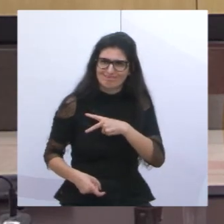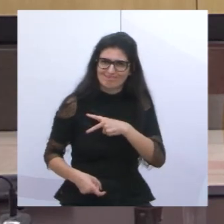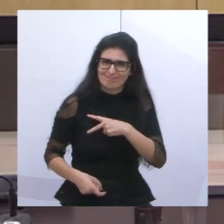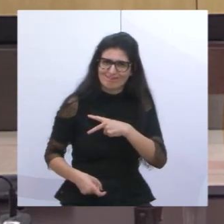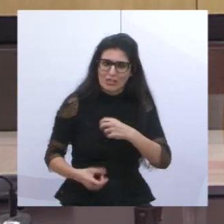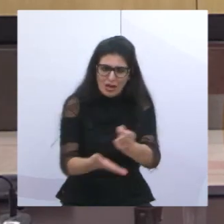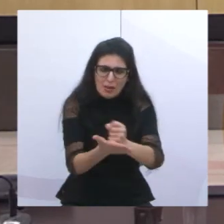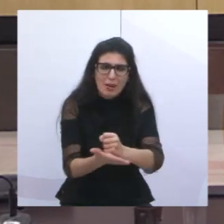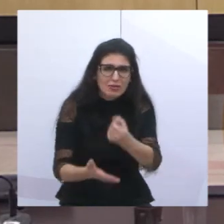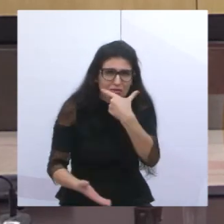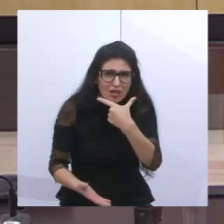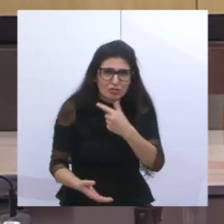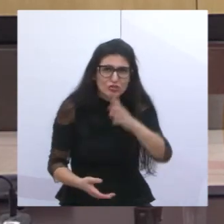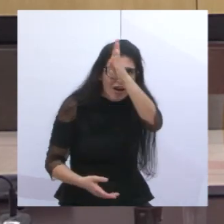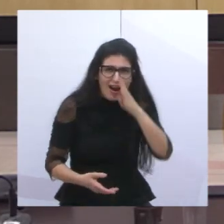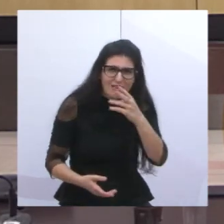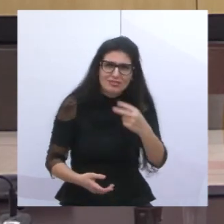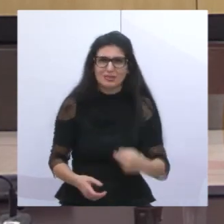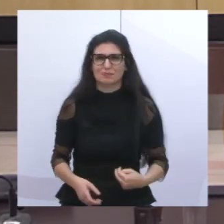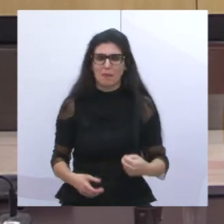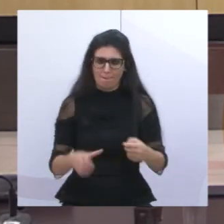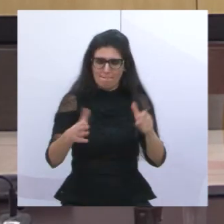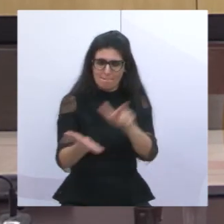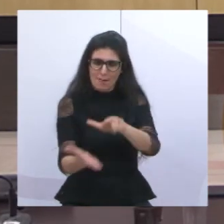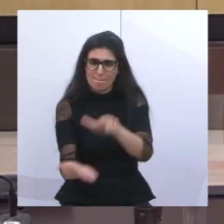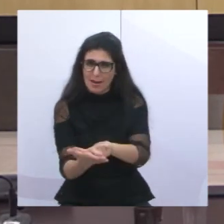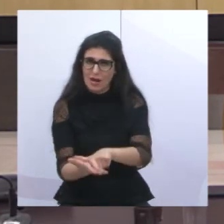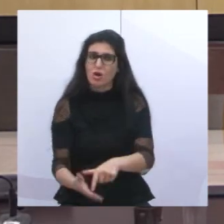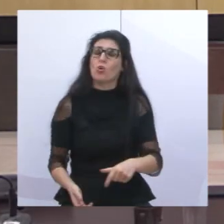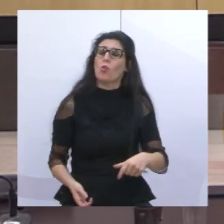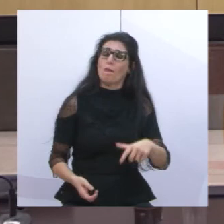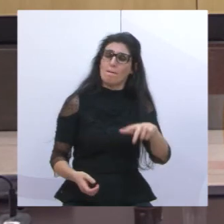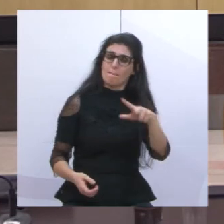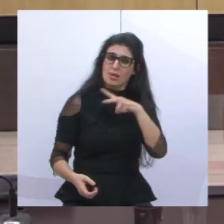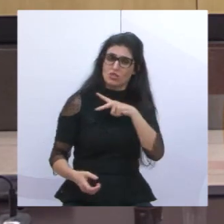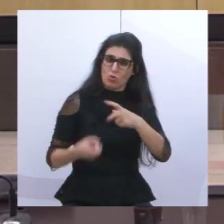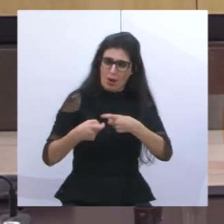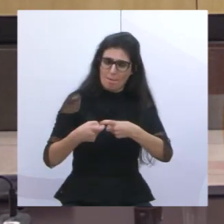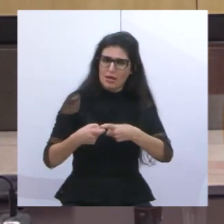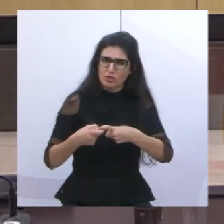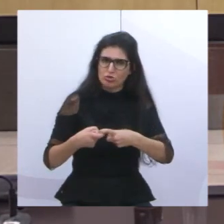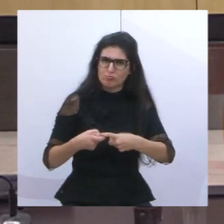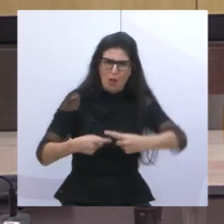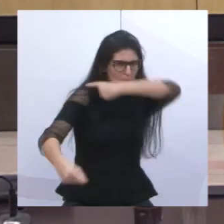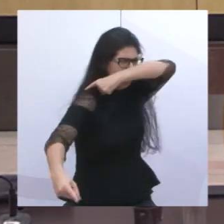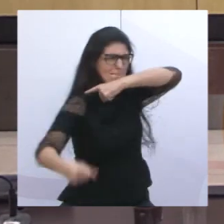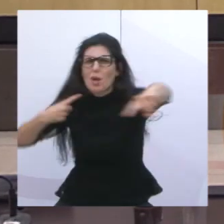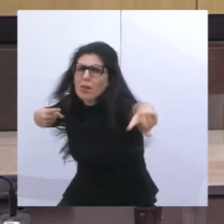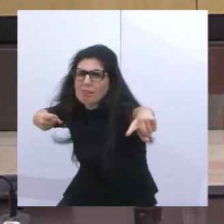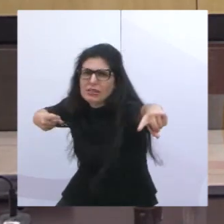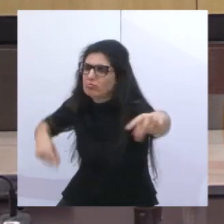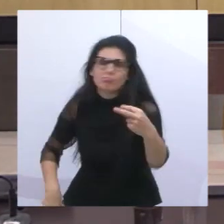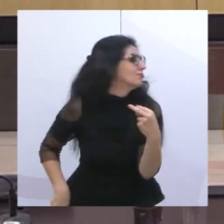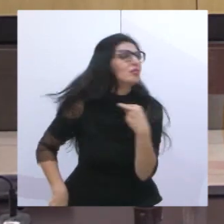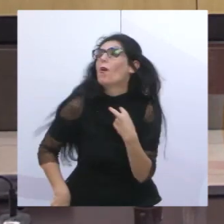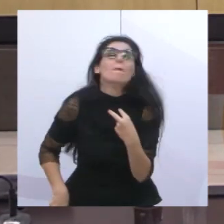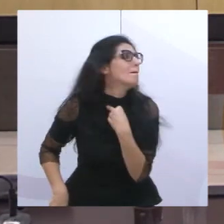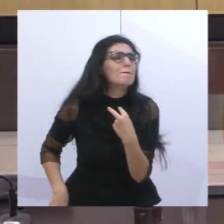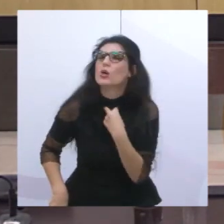do município de Jacareí. Autor, prefeito municipal Isaías José de Santana. Veto acolhido